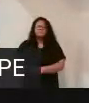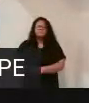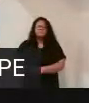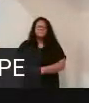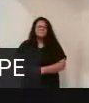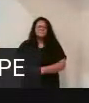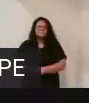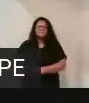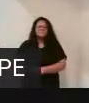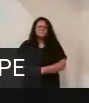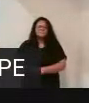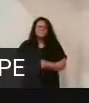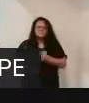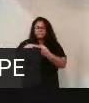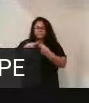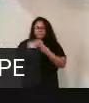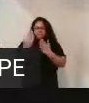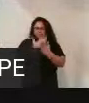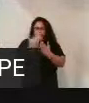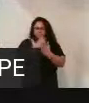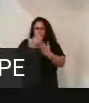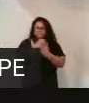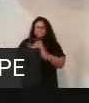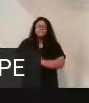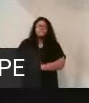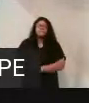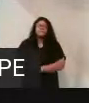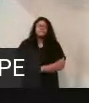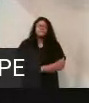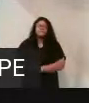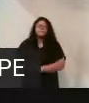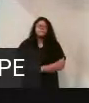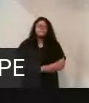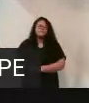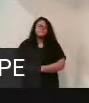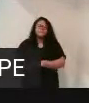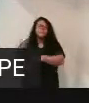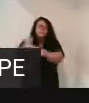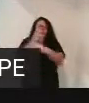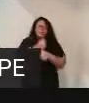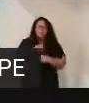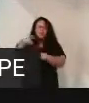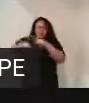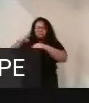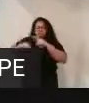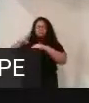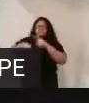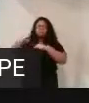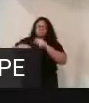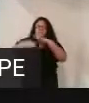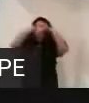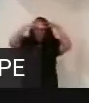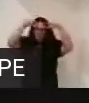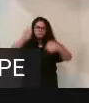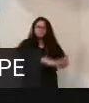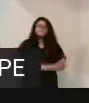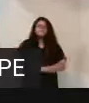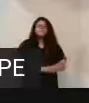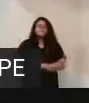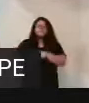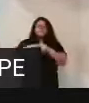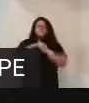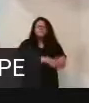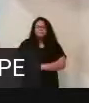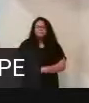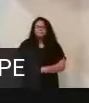do Sul e autor do livro Indicadores de Resíduos Sólidos dos Municípios de Mato Grosso do Sul, publicado pela Escola Superior do Conselho do